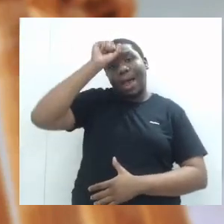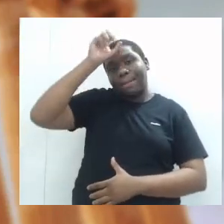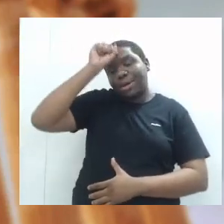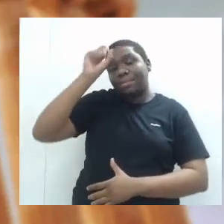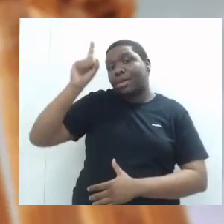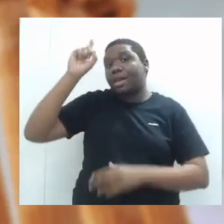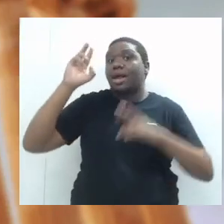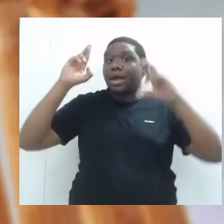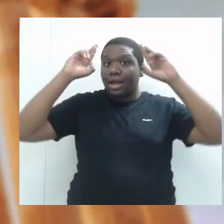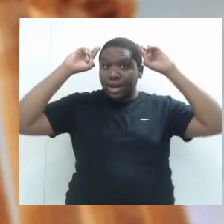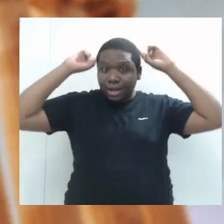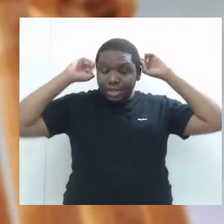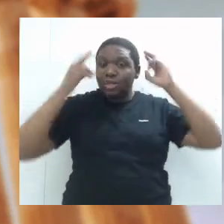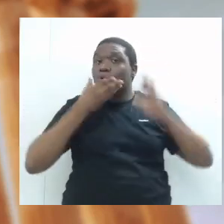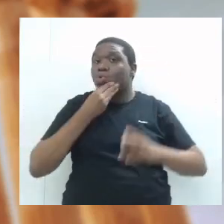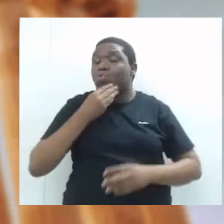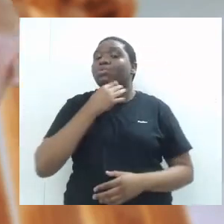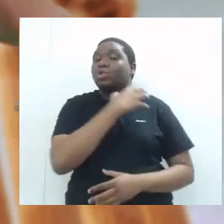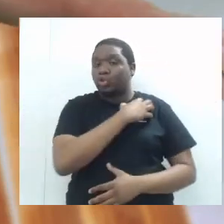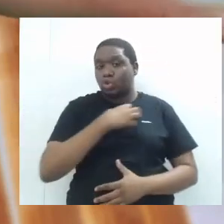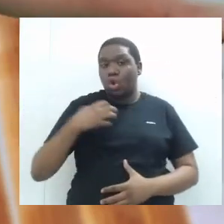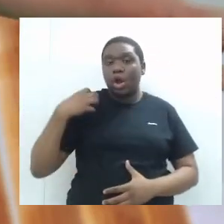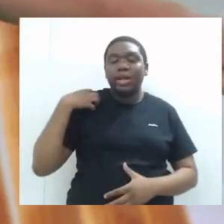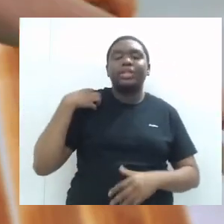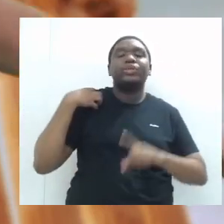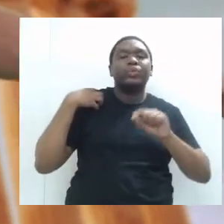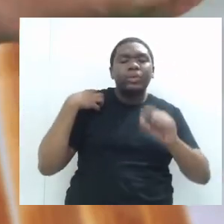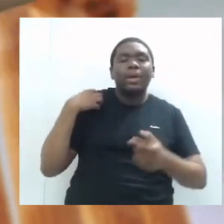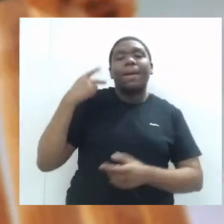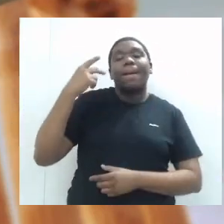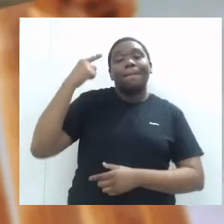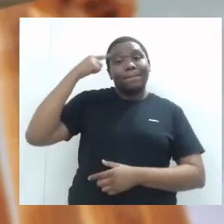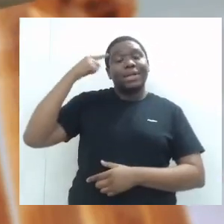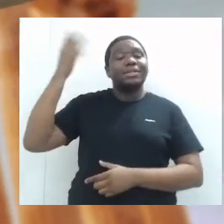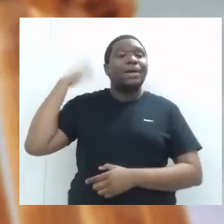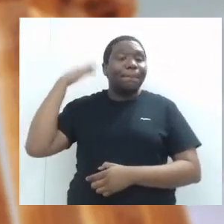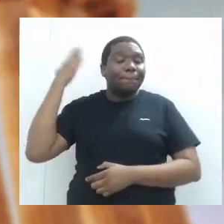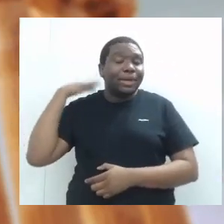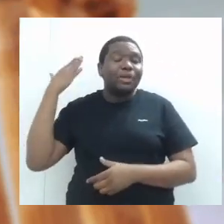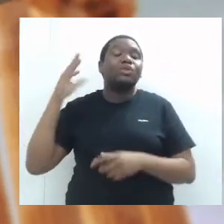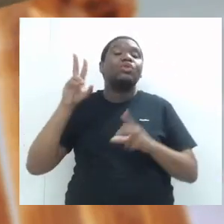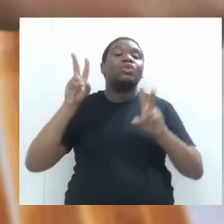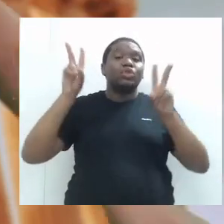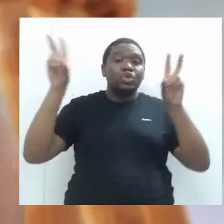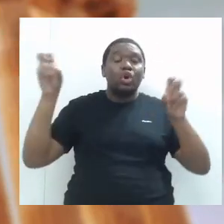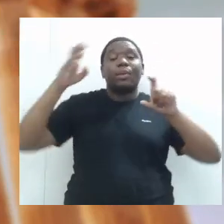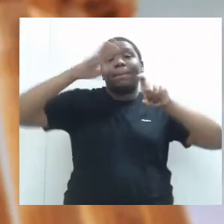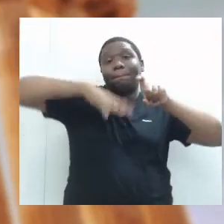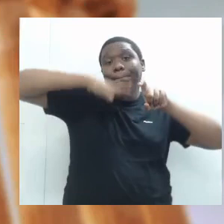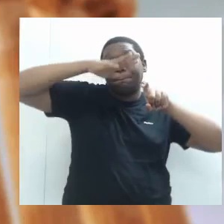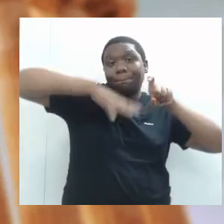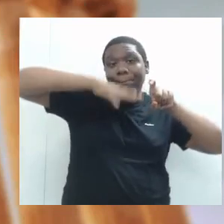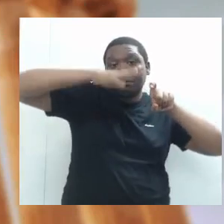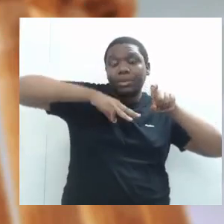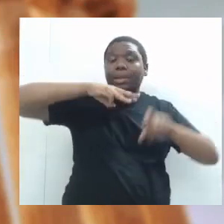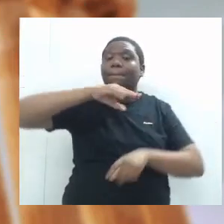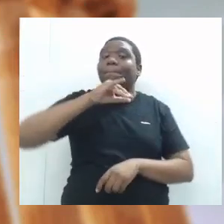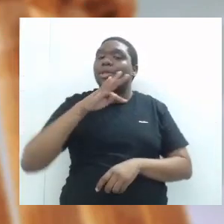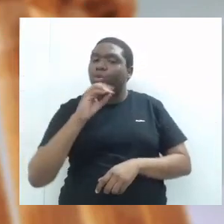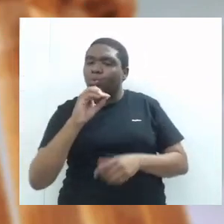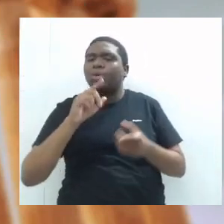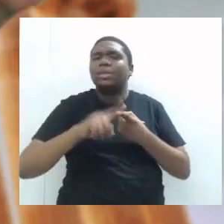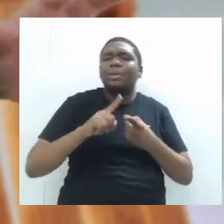Grécia Sócrates rompe com o antigo pensamento, a questão do mito, a questão mítica e a